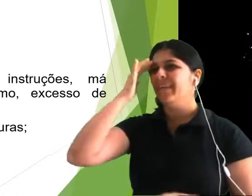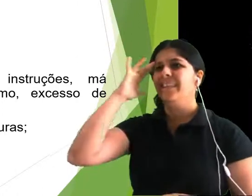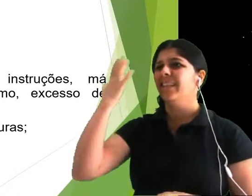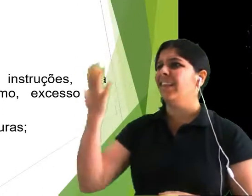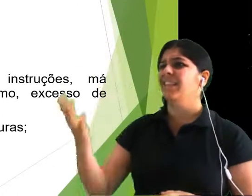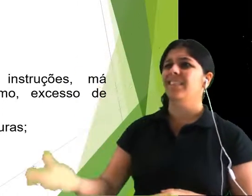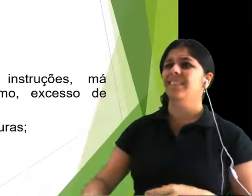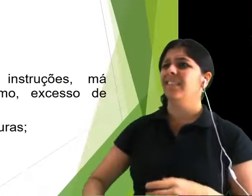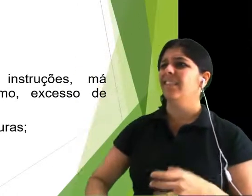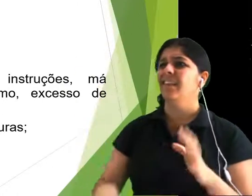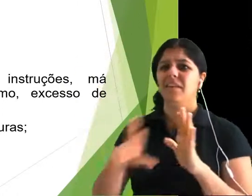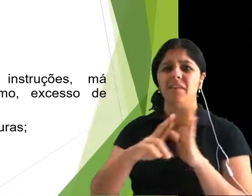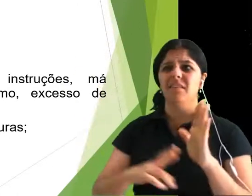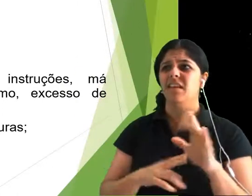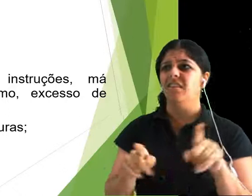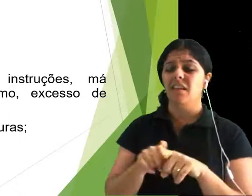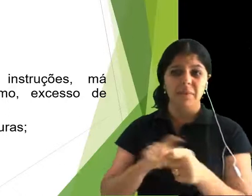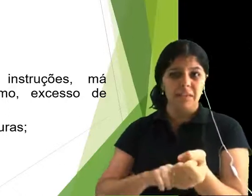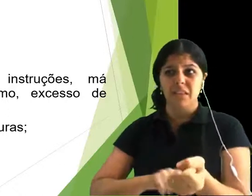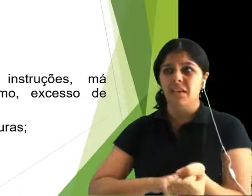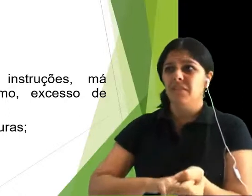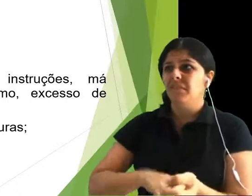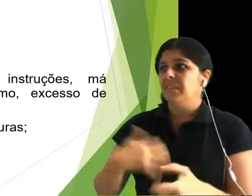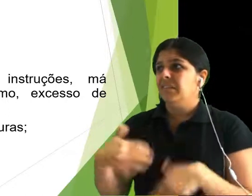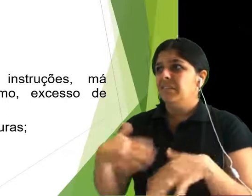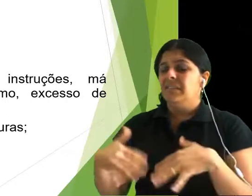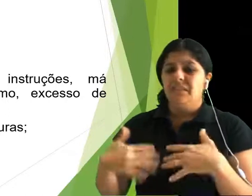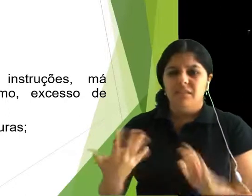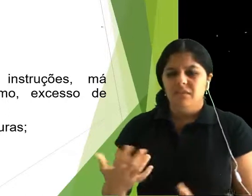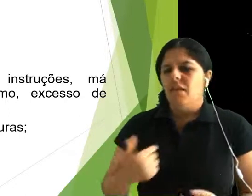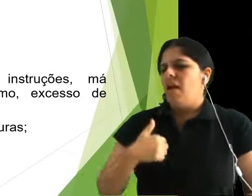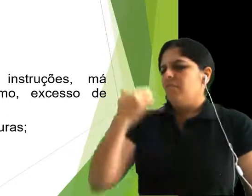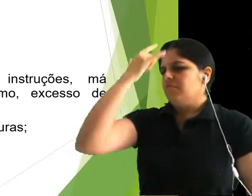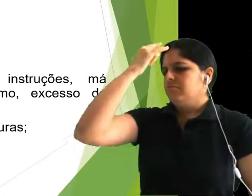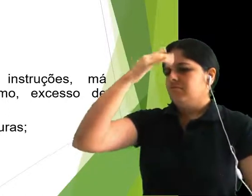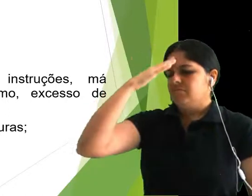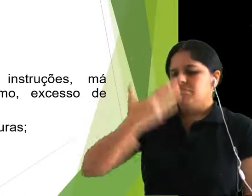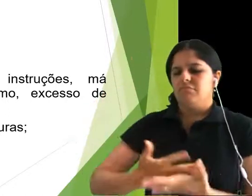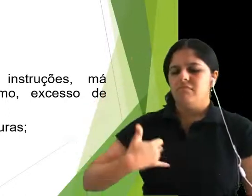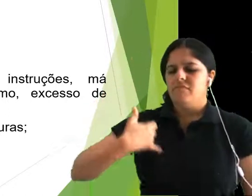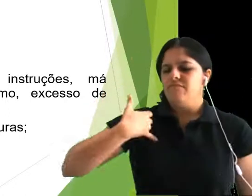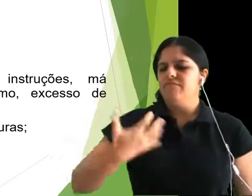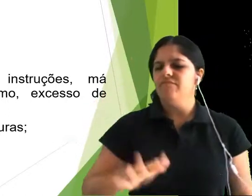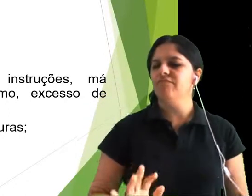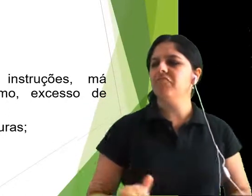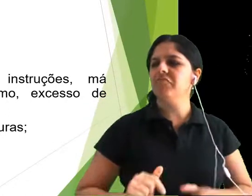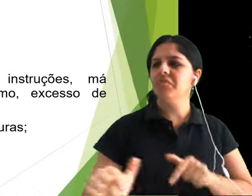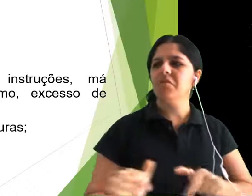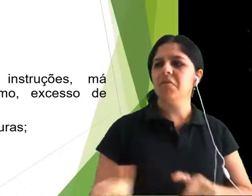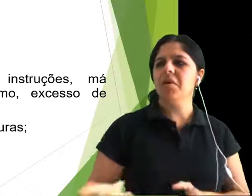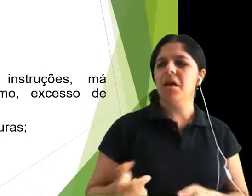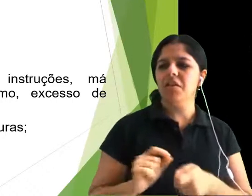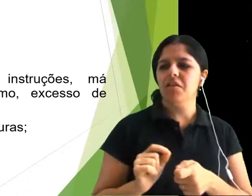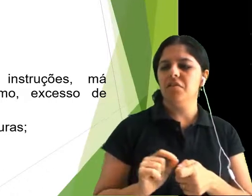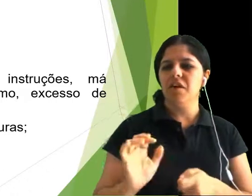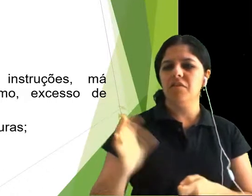das normas, o nervosismo, o excesso de confiança. Tá? Não confunda quando eu falo assim, para a